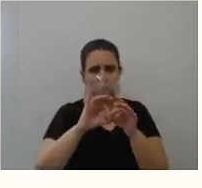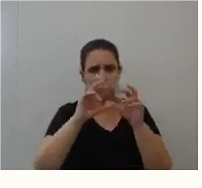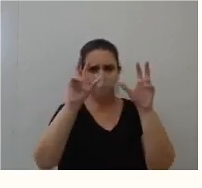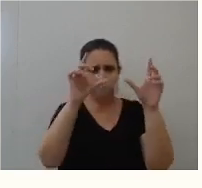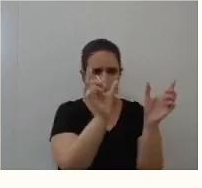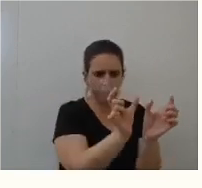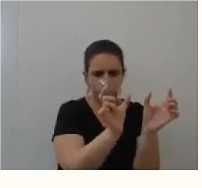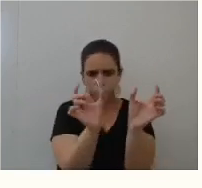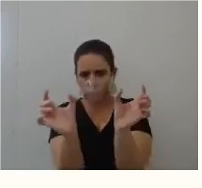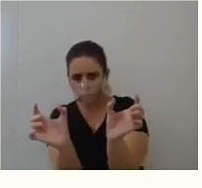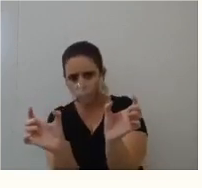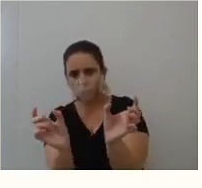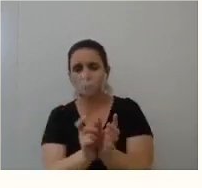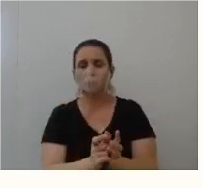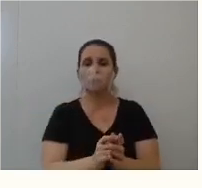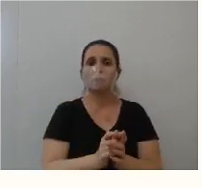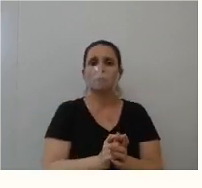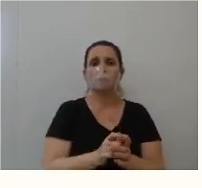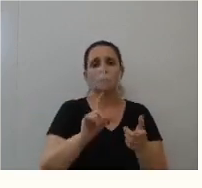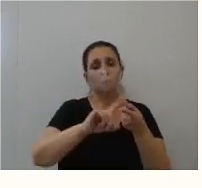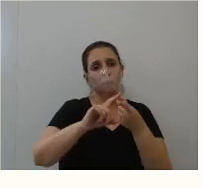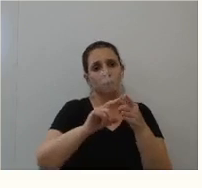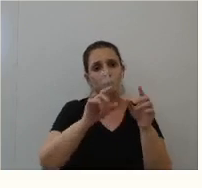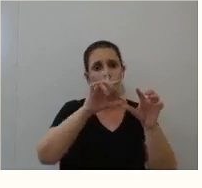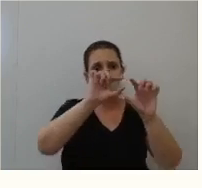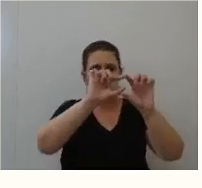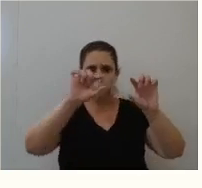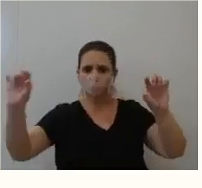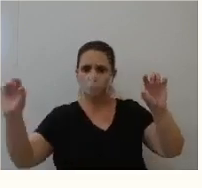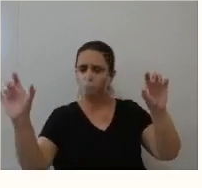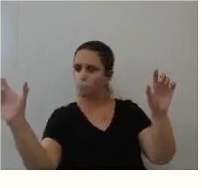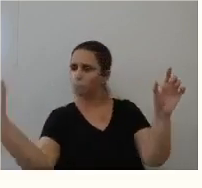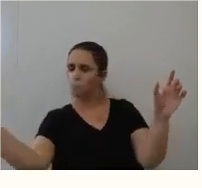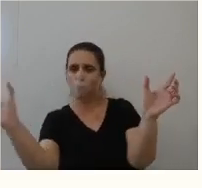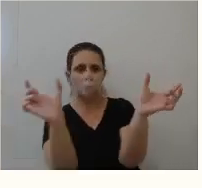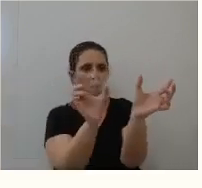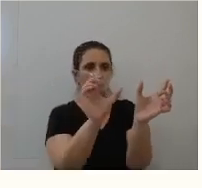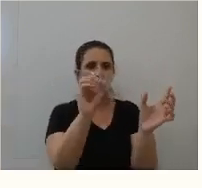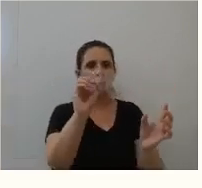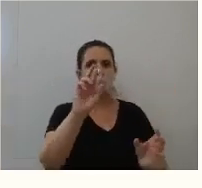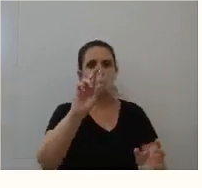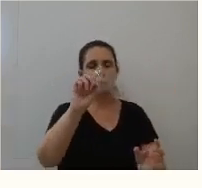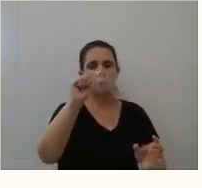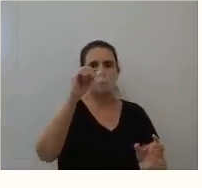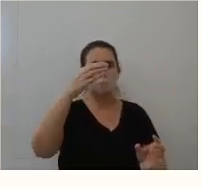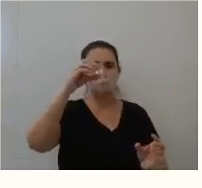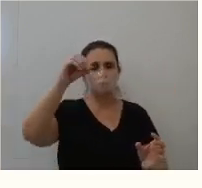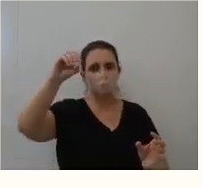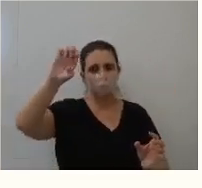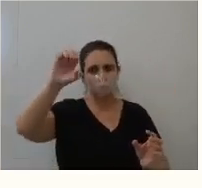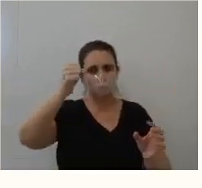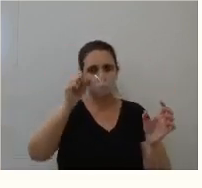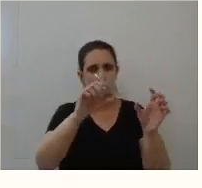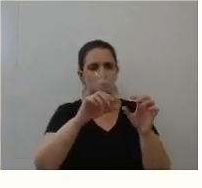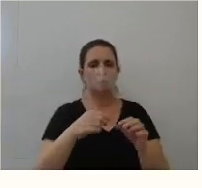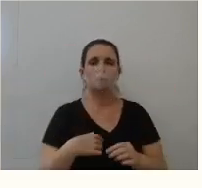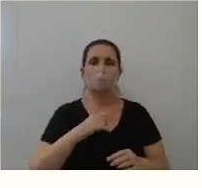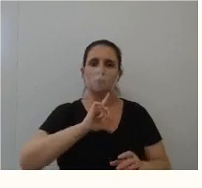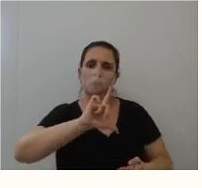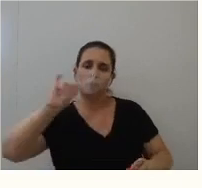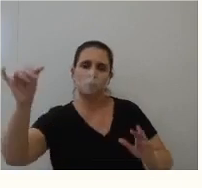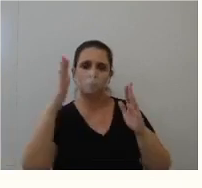sintática, mas também servem para unir orações. Olha, quando eu digo ali para vocês, ó, saímos de casa